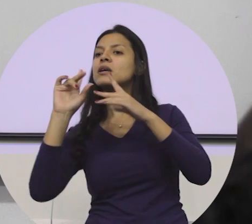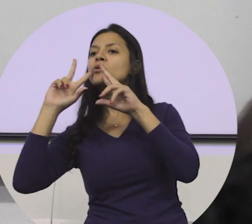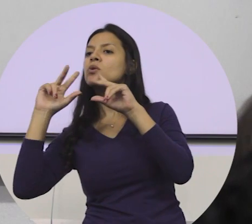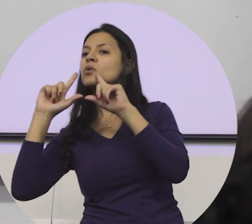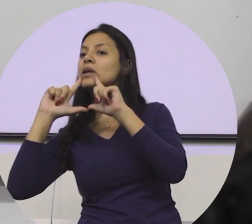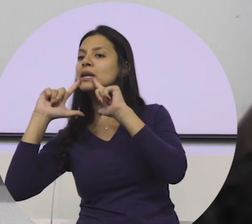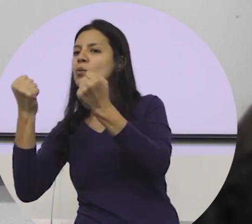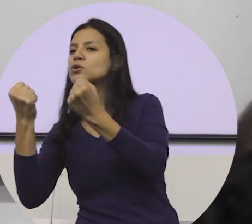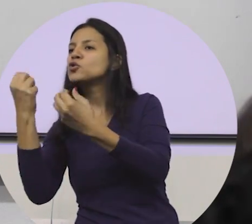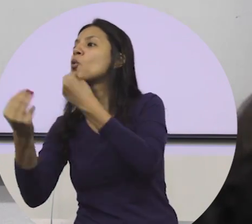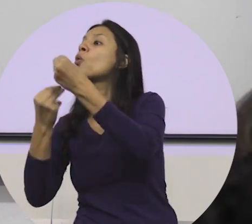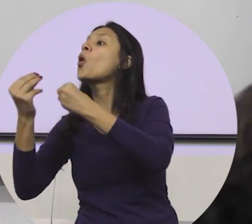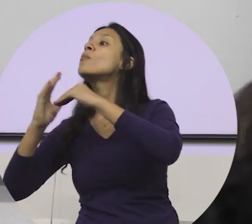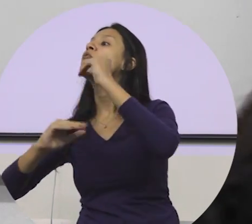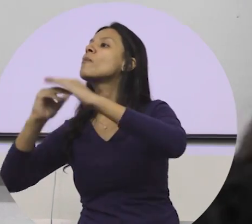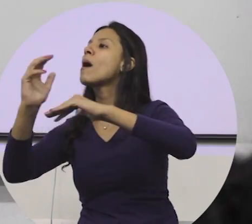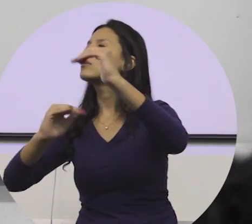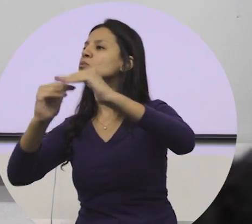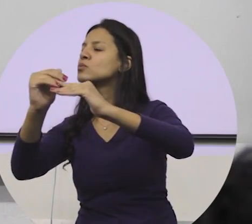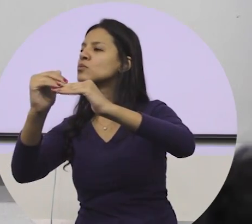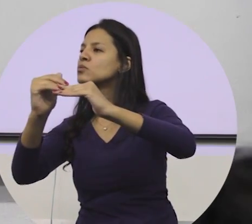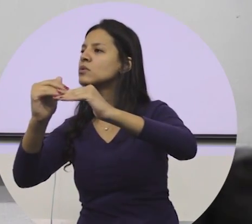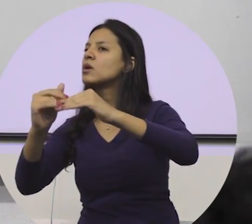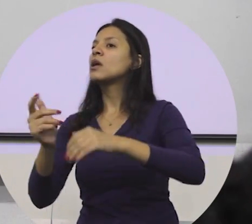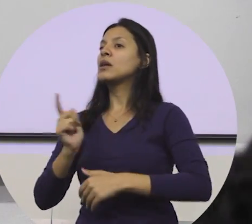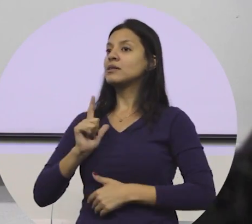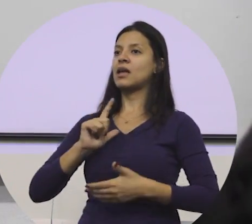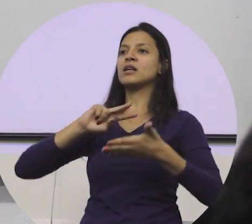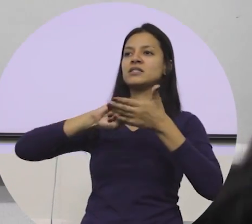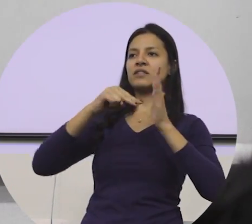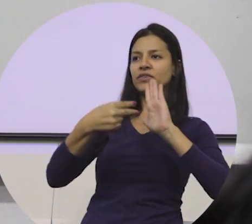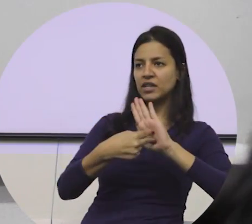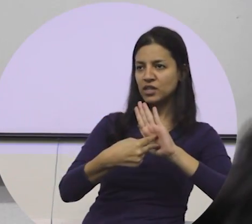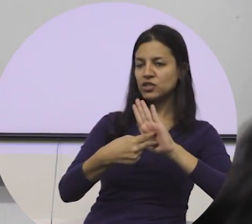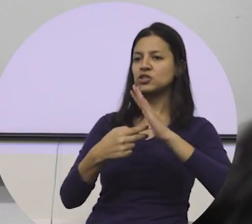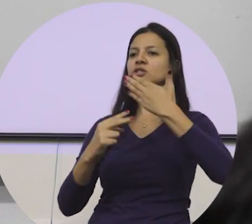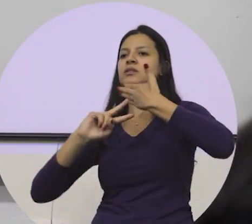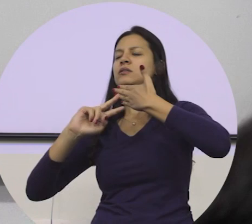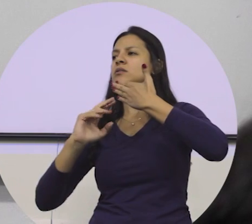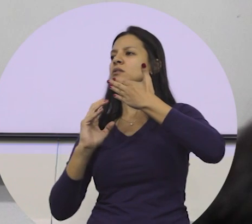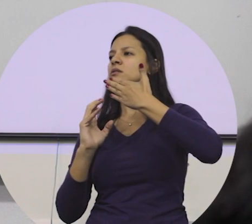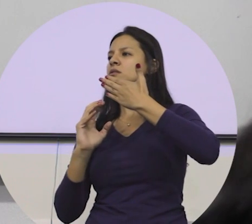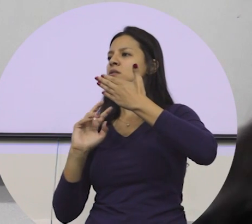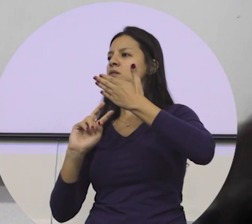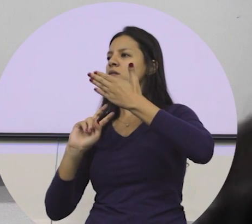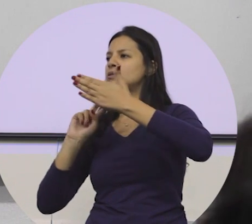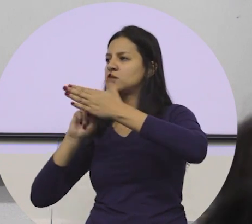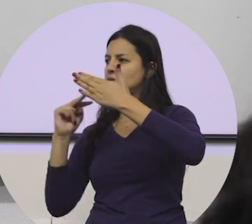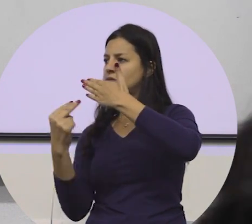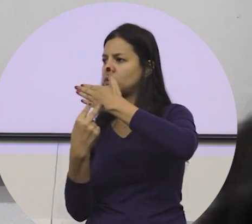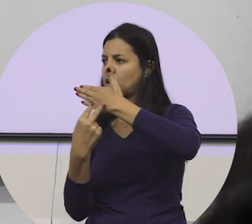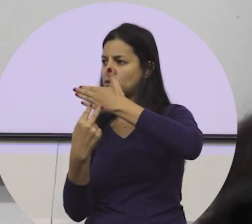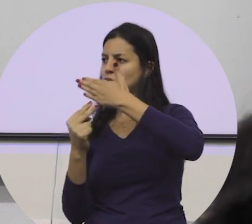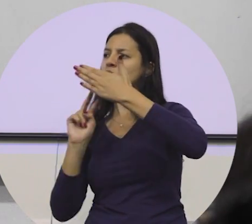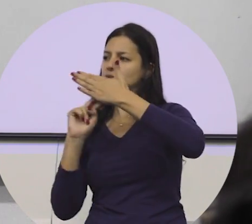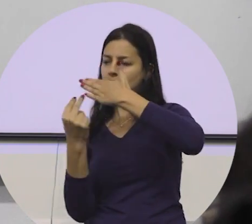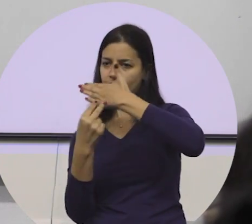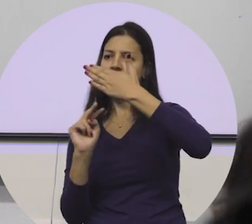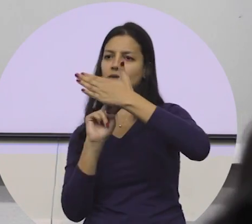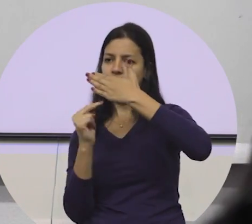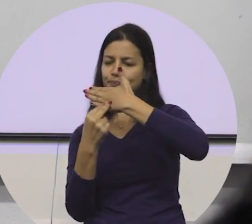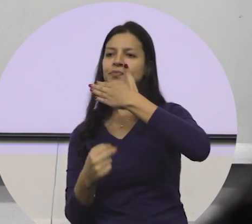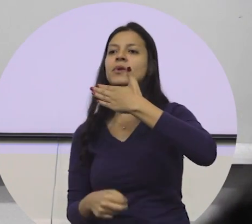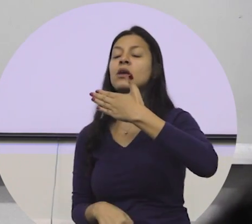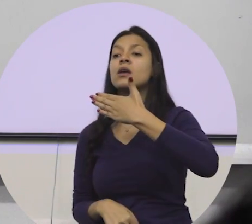linguístico? É de significante, significado. E eu gosto de pegar essa